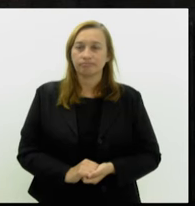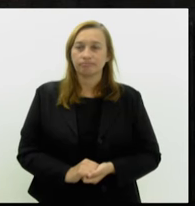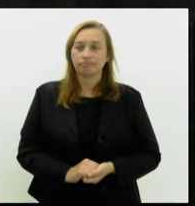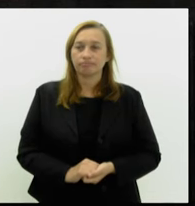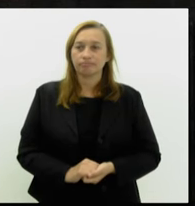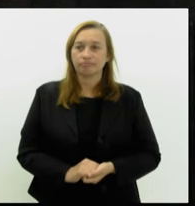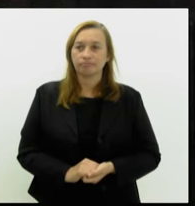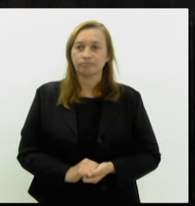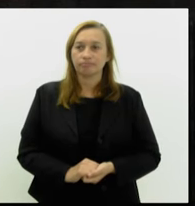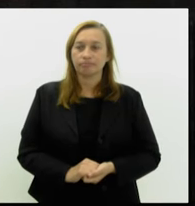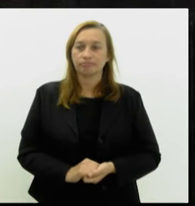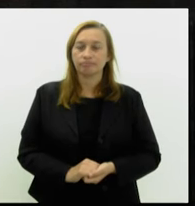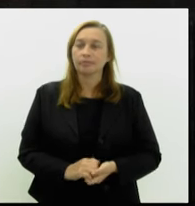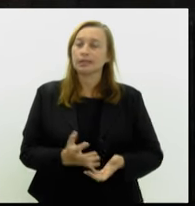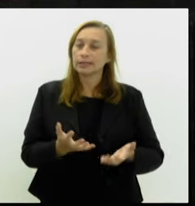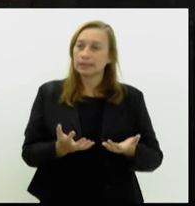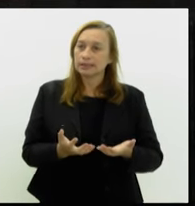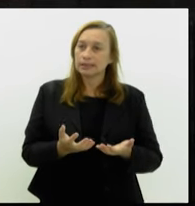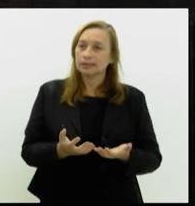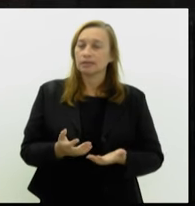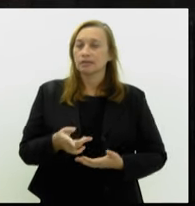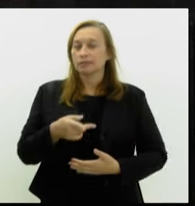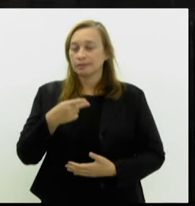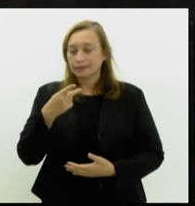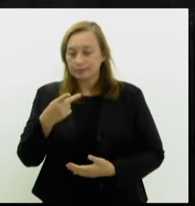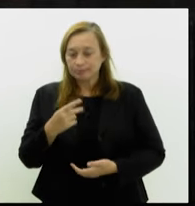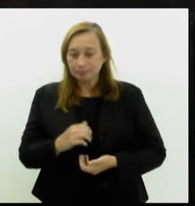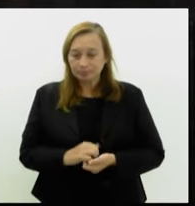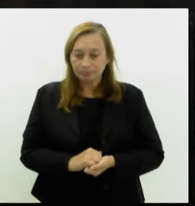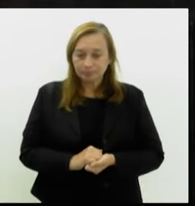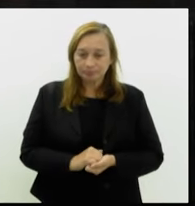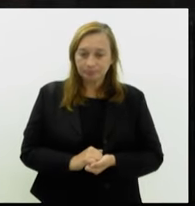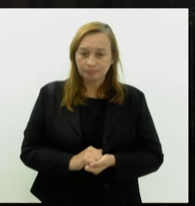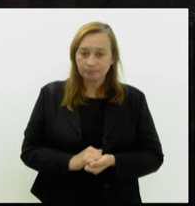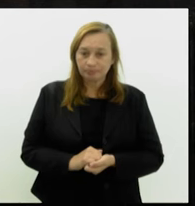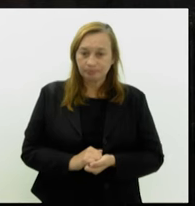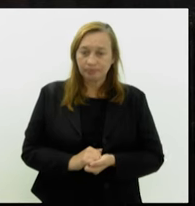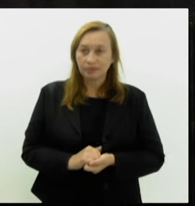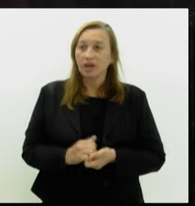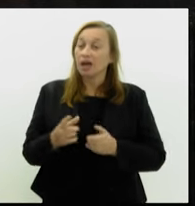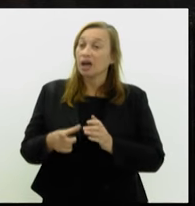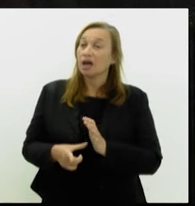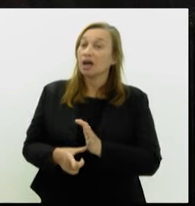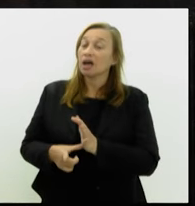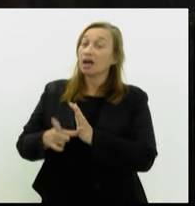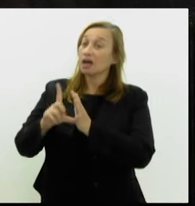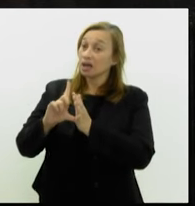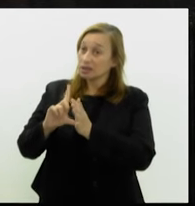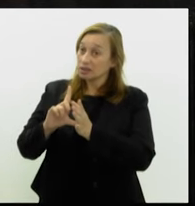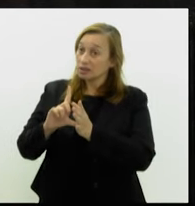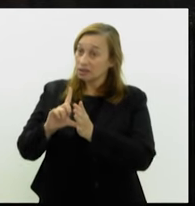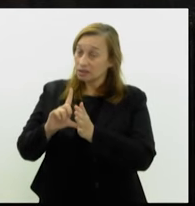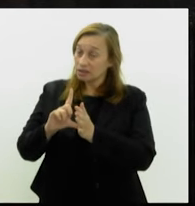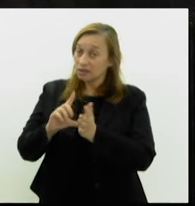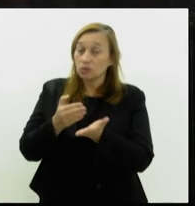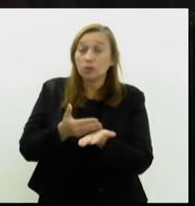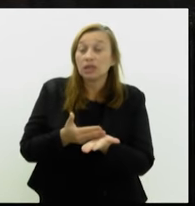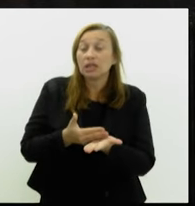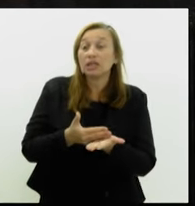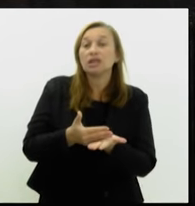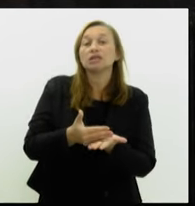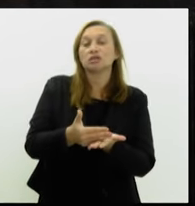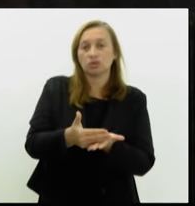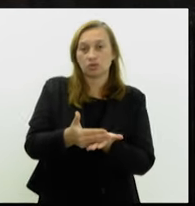Queria me reportar à fala que fiz no